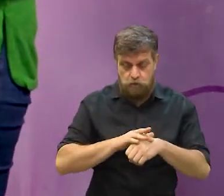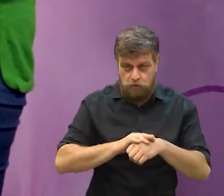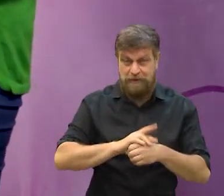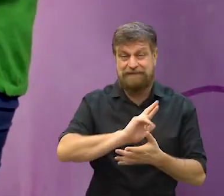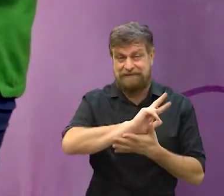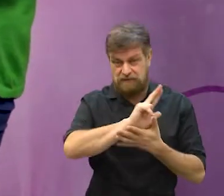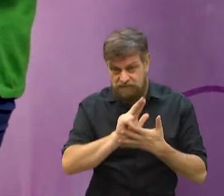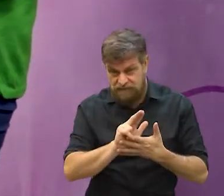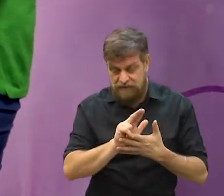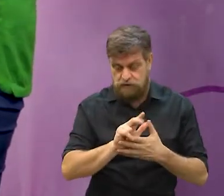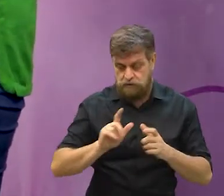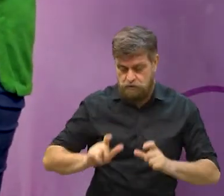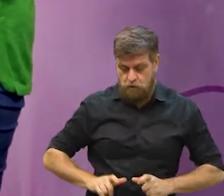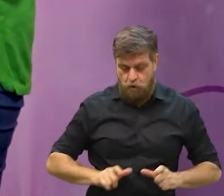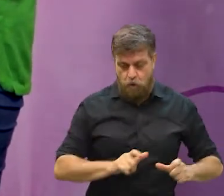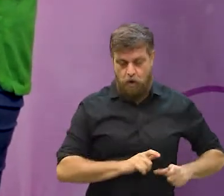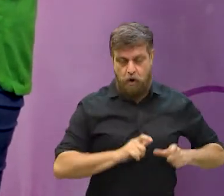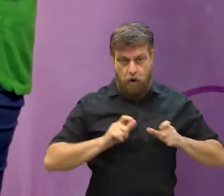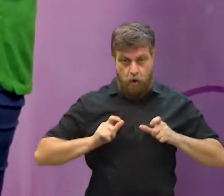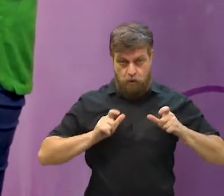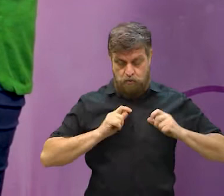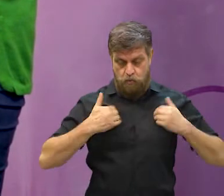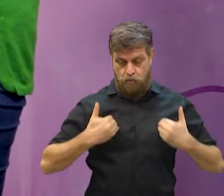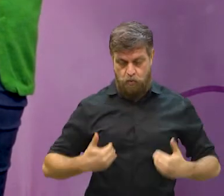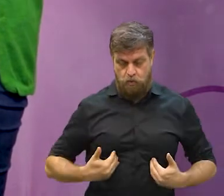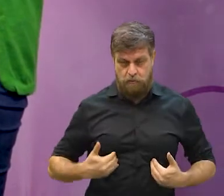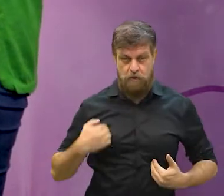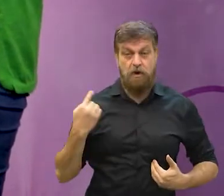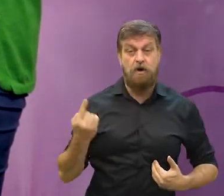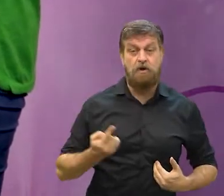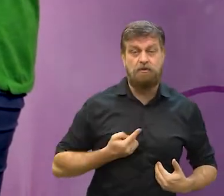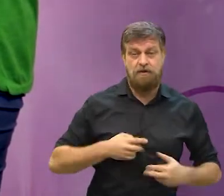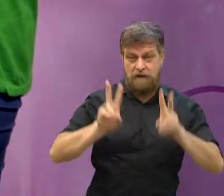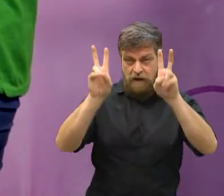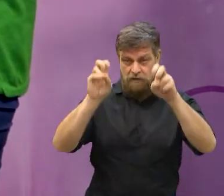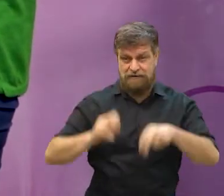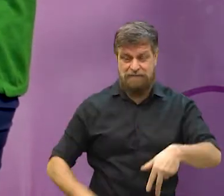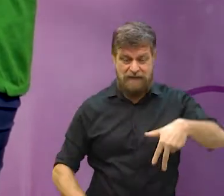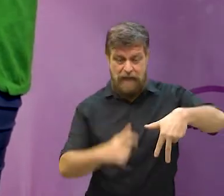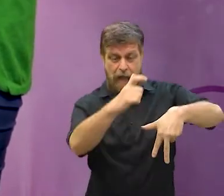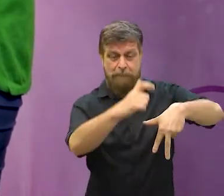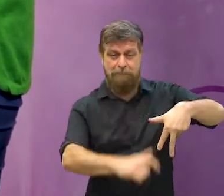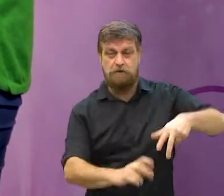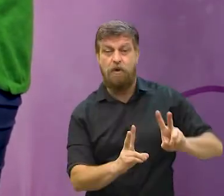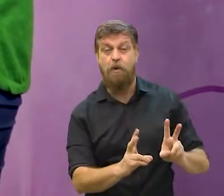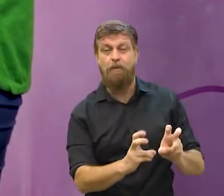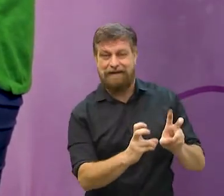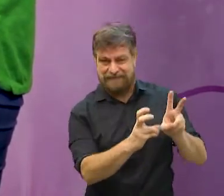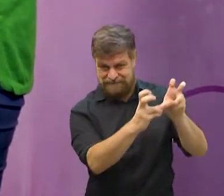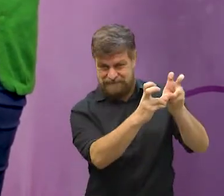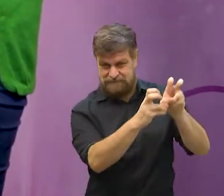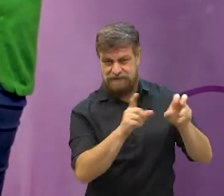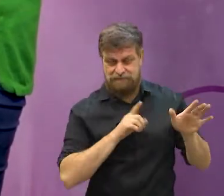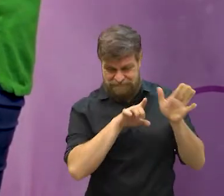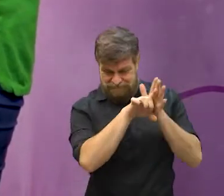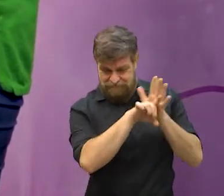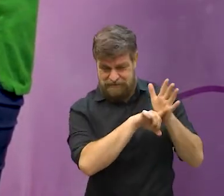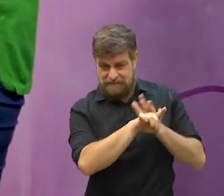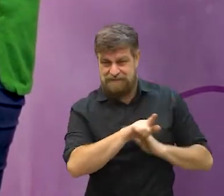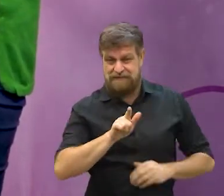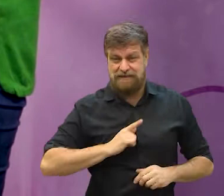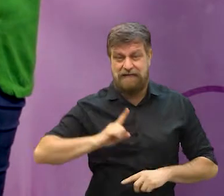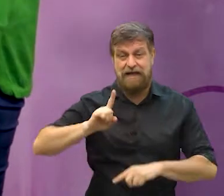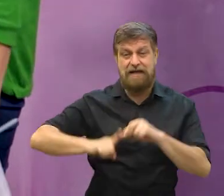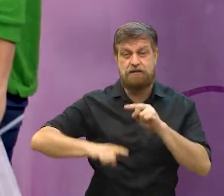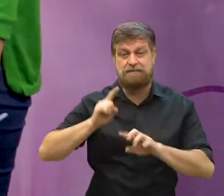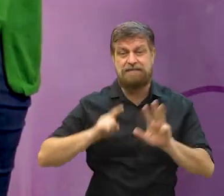patologias, diferentes órgãos. No caso de hoje, a gente vai falar sobre o tratamento com câncer. Já tem pesquisas, né, falando que essas